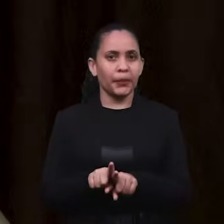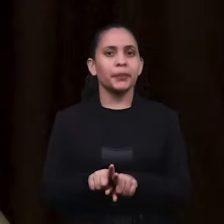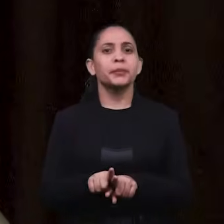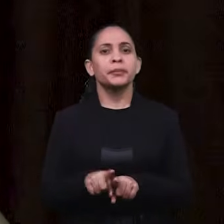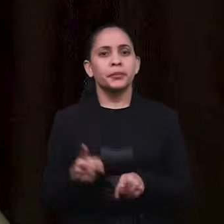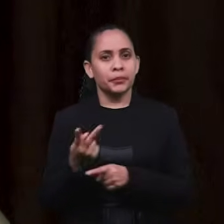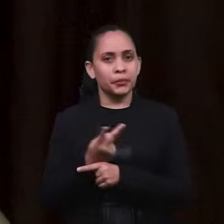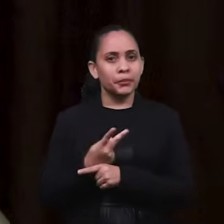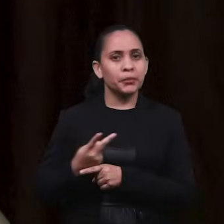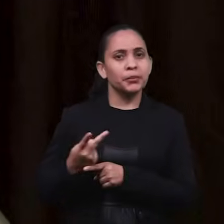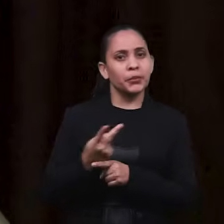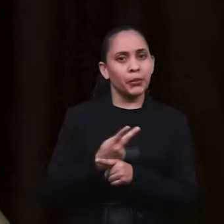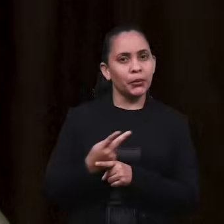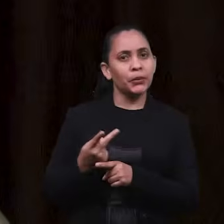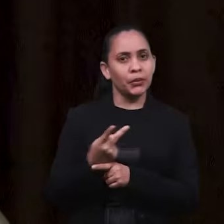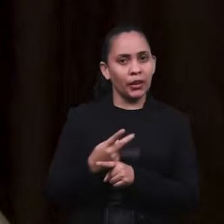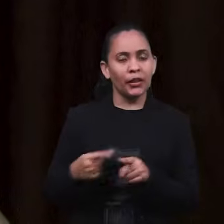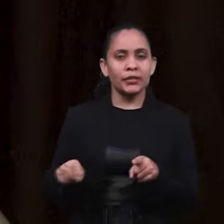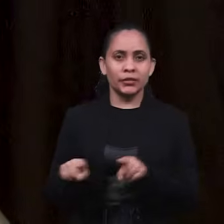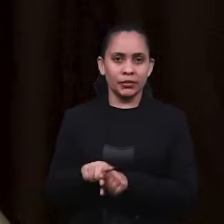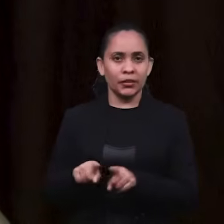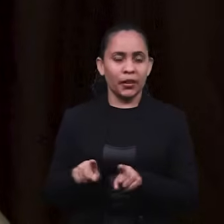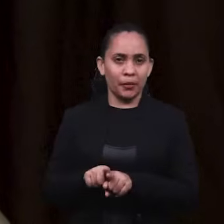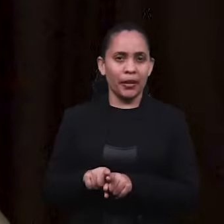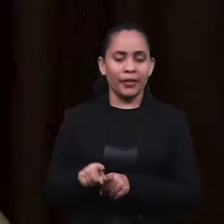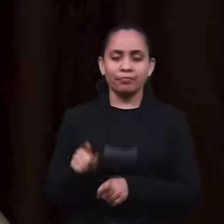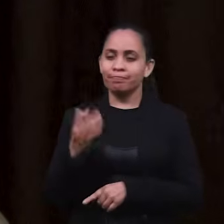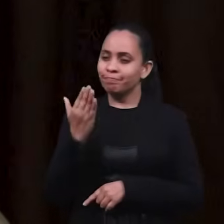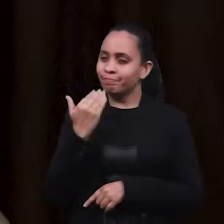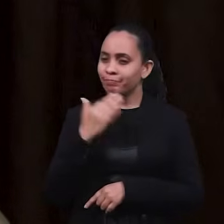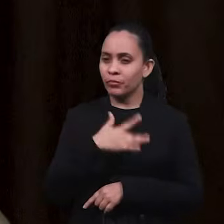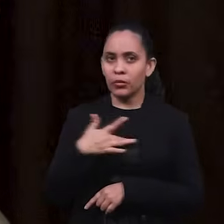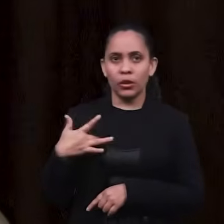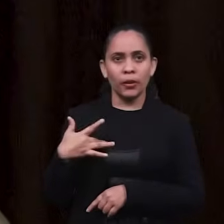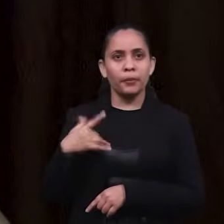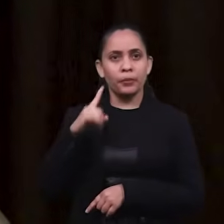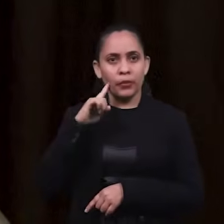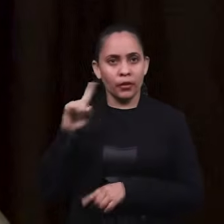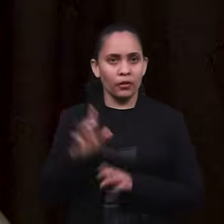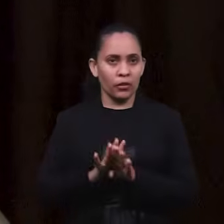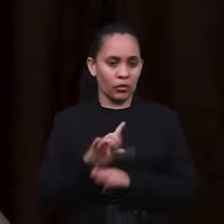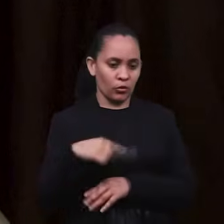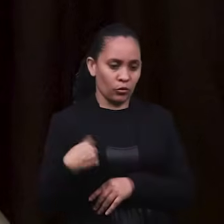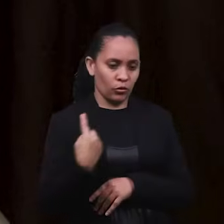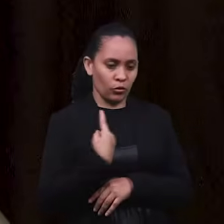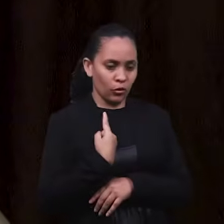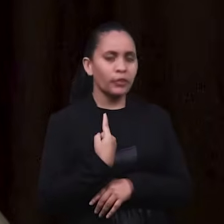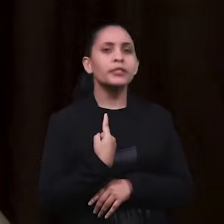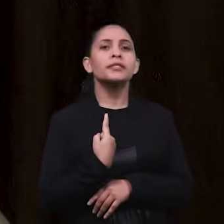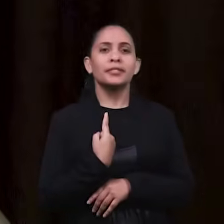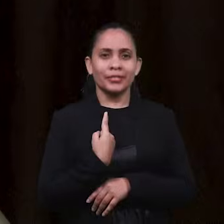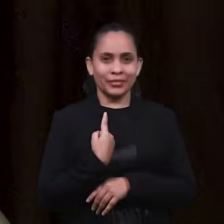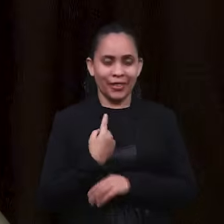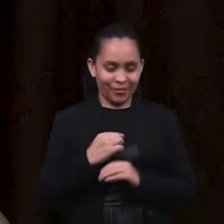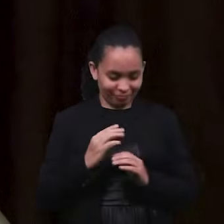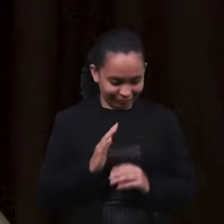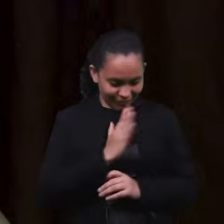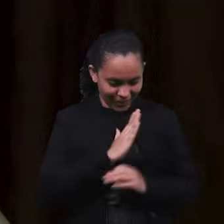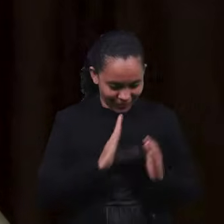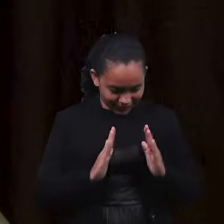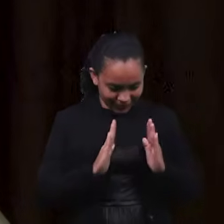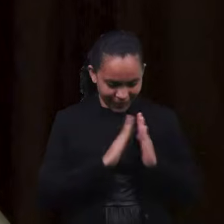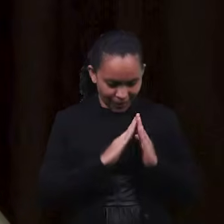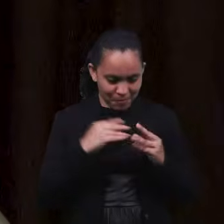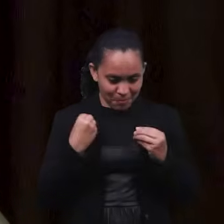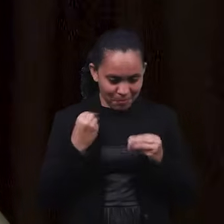buscar a qualidade de vida, que é um mandamento, né? Deus fala que nós somos templos do Espírito Santo, então a gente precisa